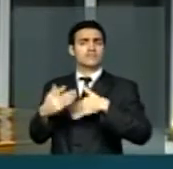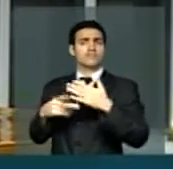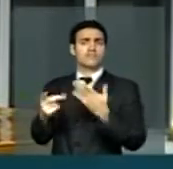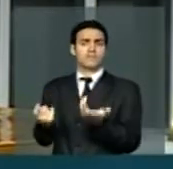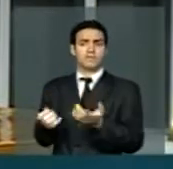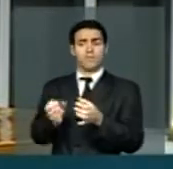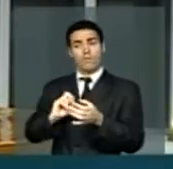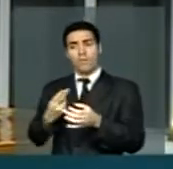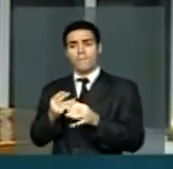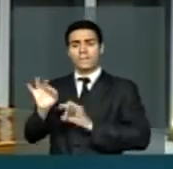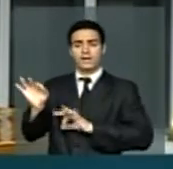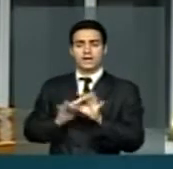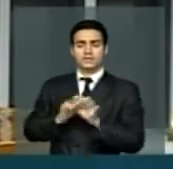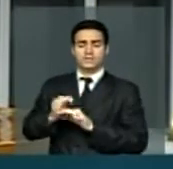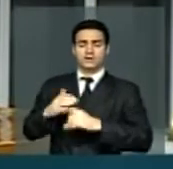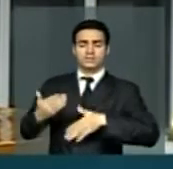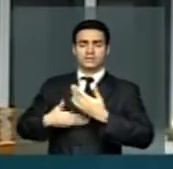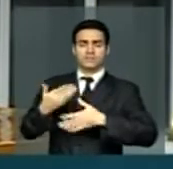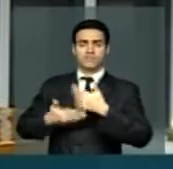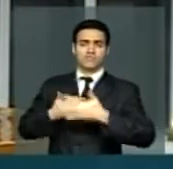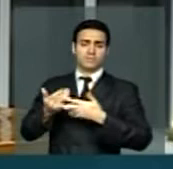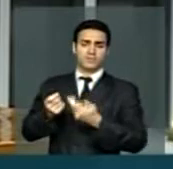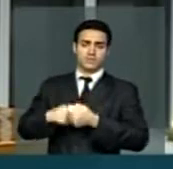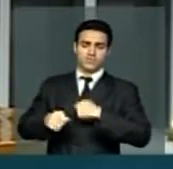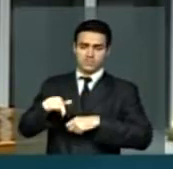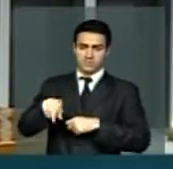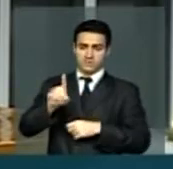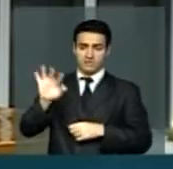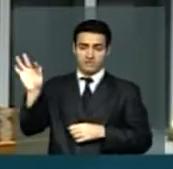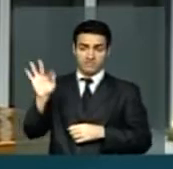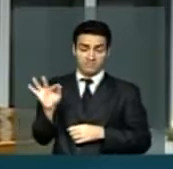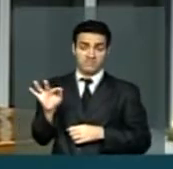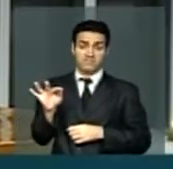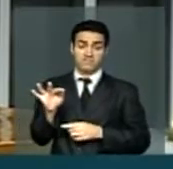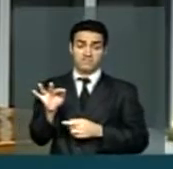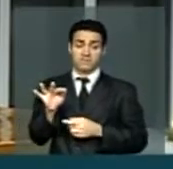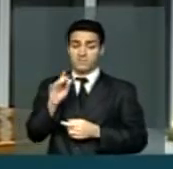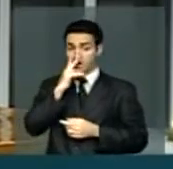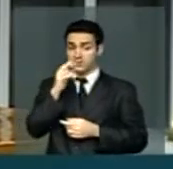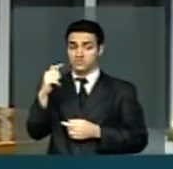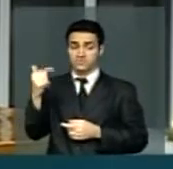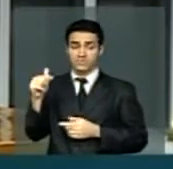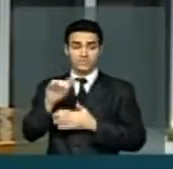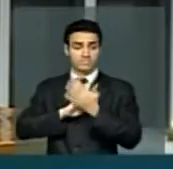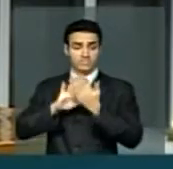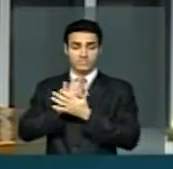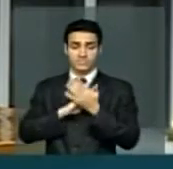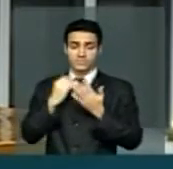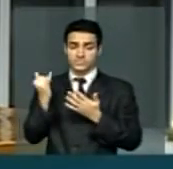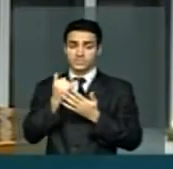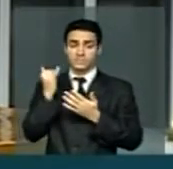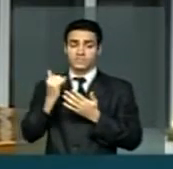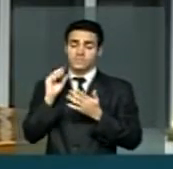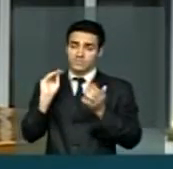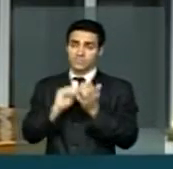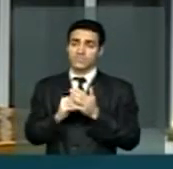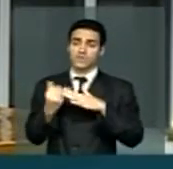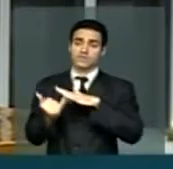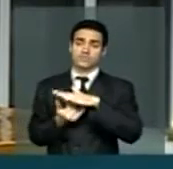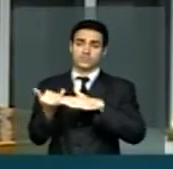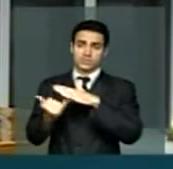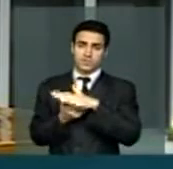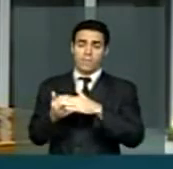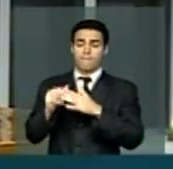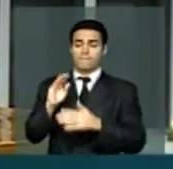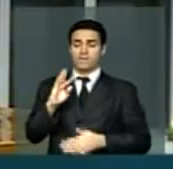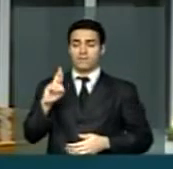ou planejar o desenvolvimento econômico do Distrito Federal. Não se considera a importância desta instituição, o